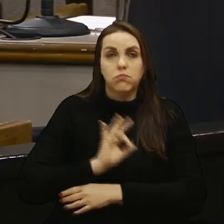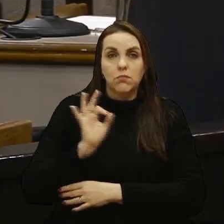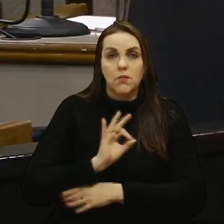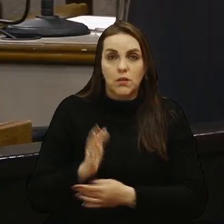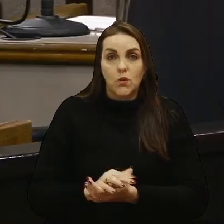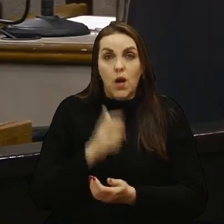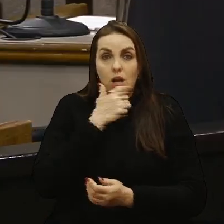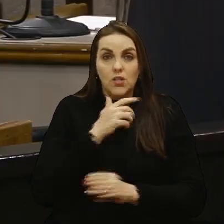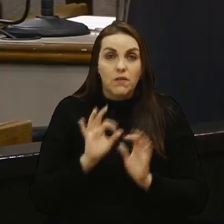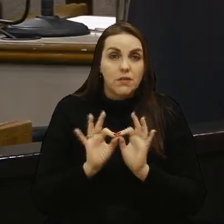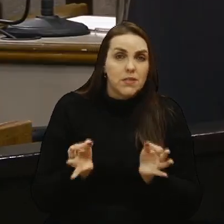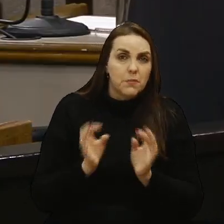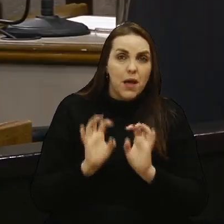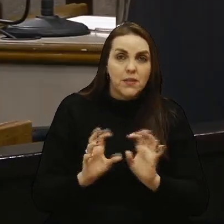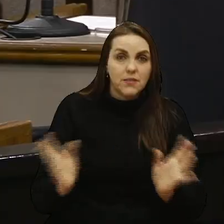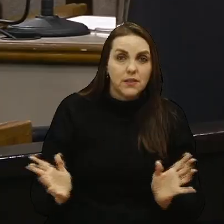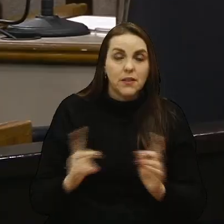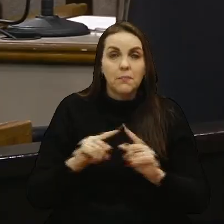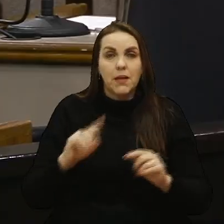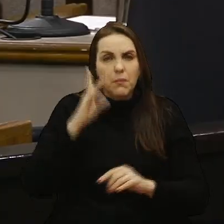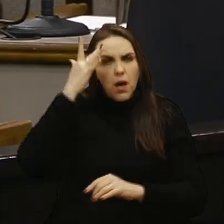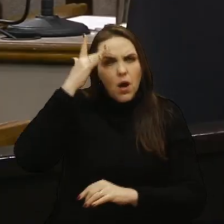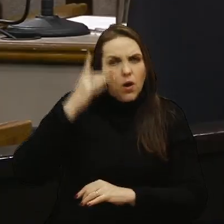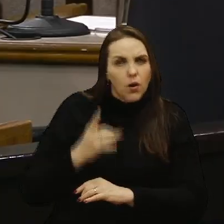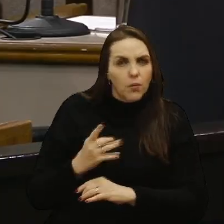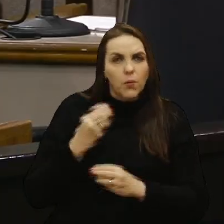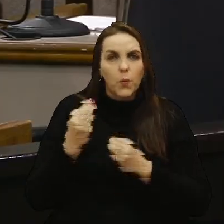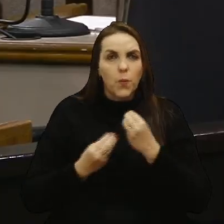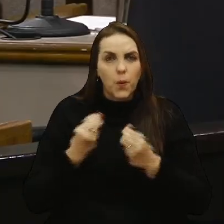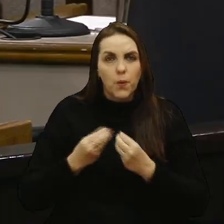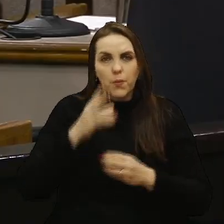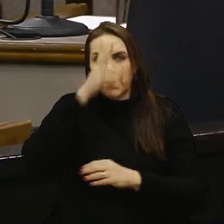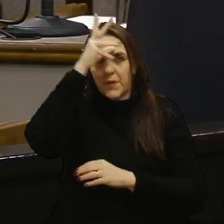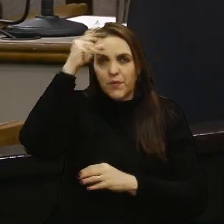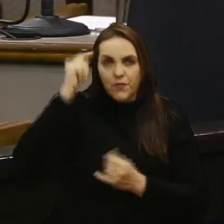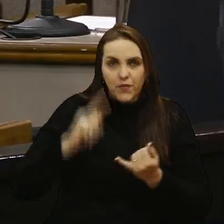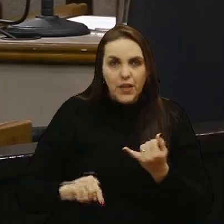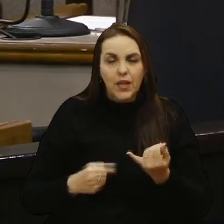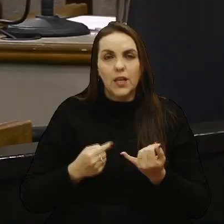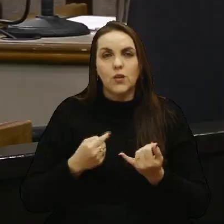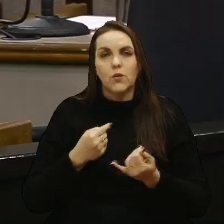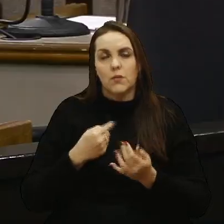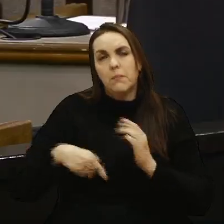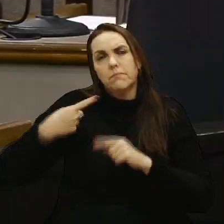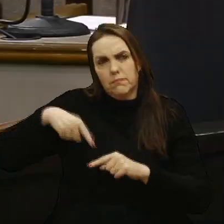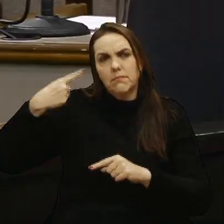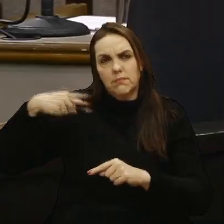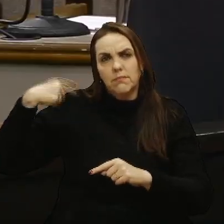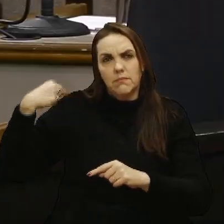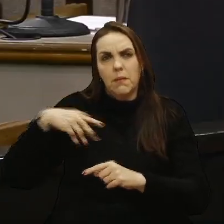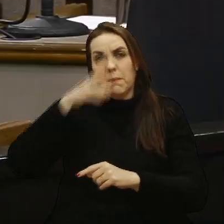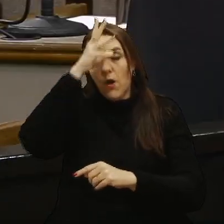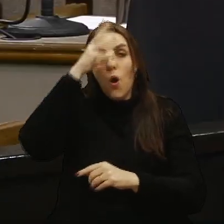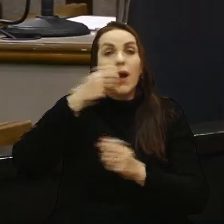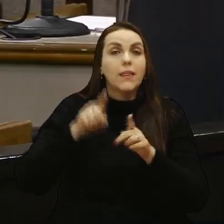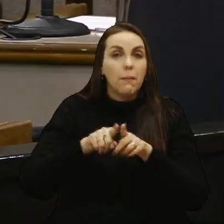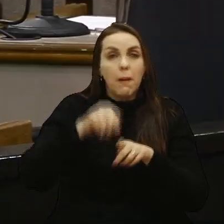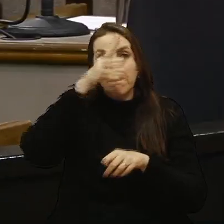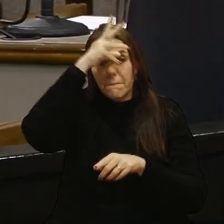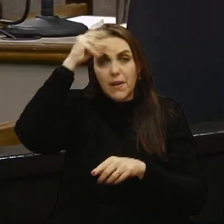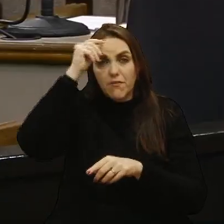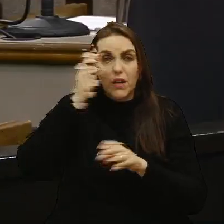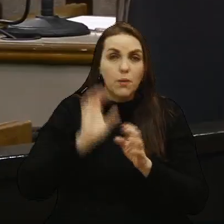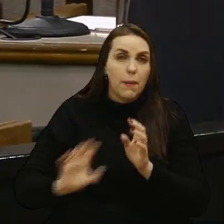que era simplesmente isso. Mas quando fui entender que o prefeito, os prefeitos, né, do Brasil afora que fazem isso,